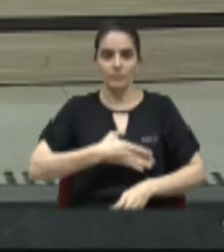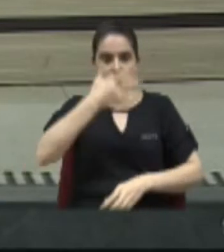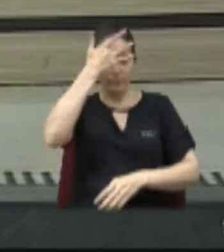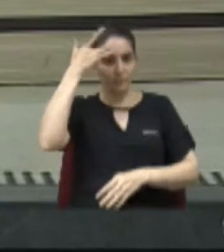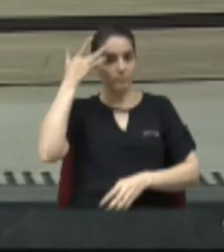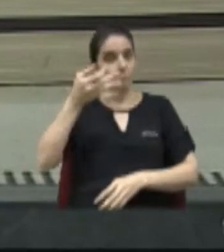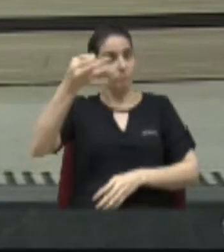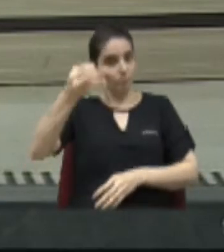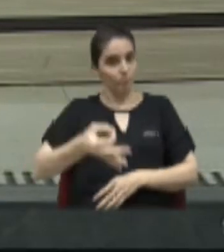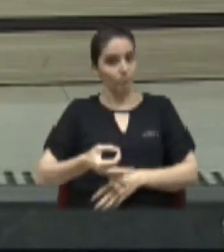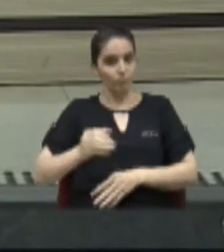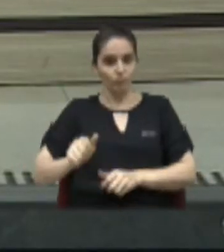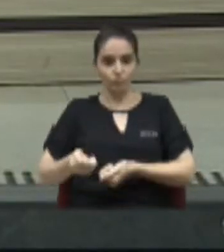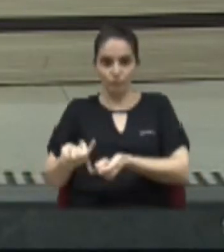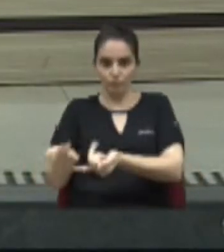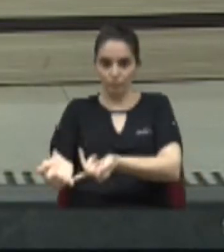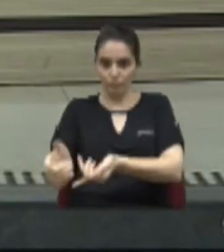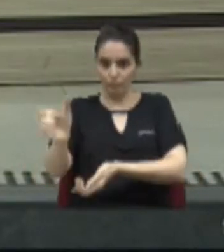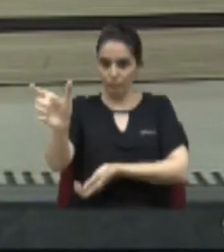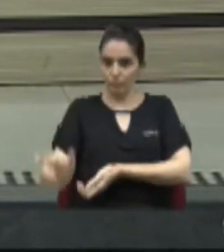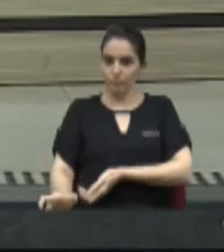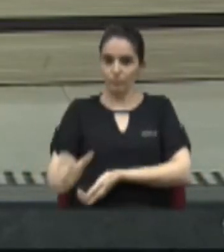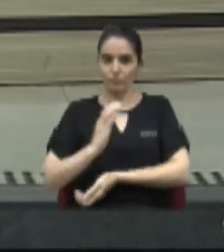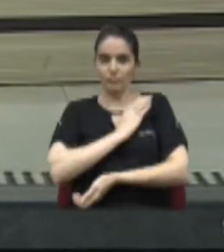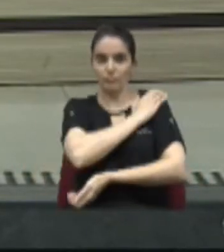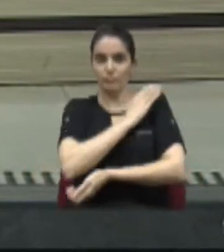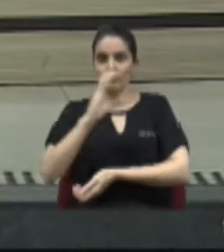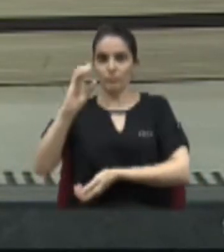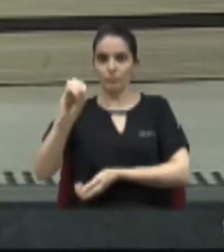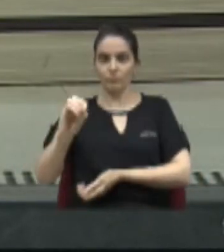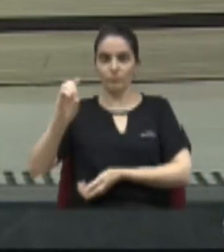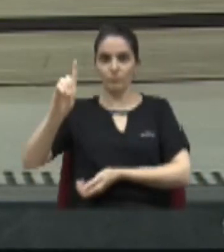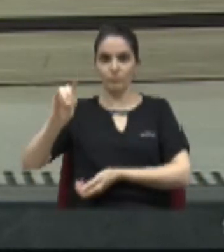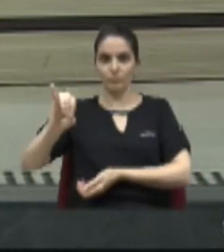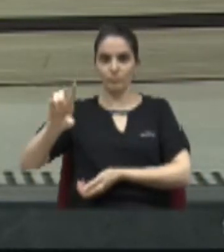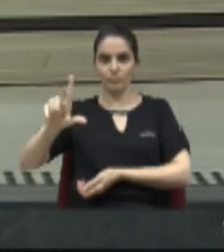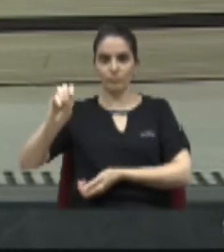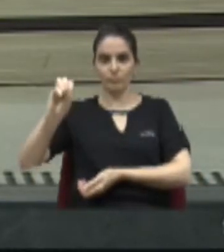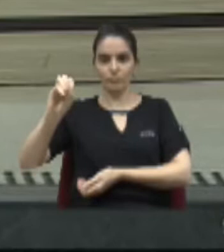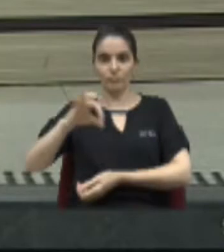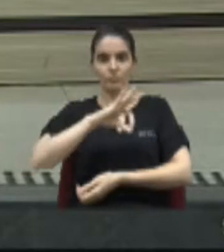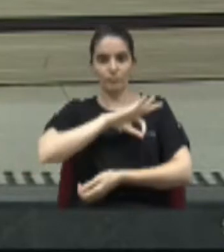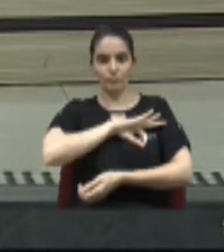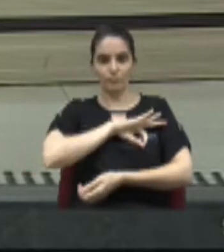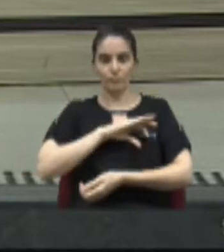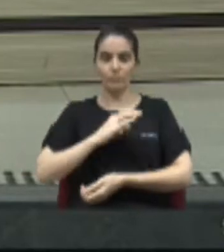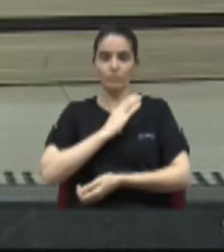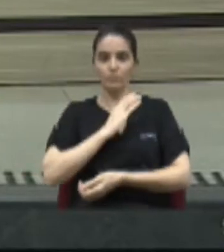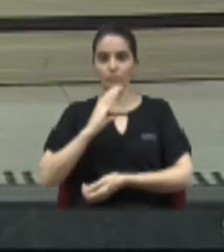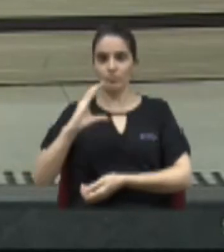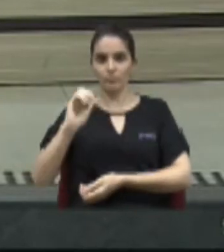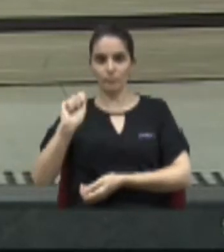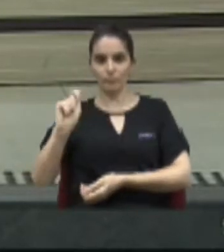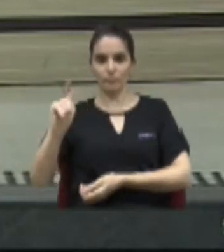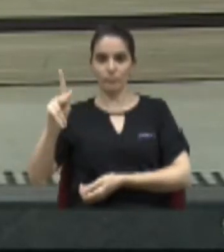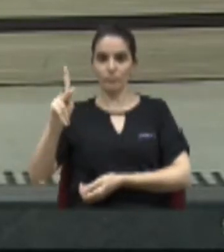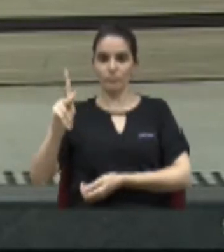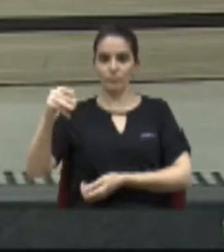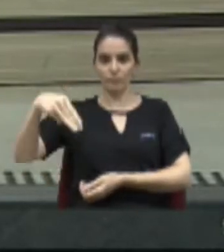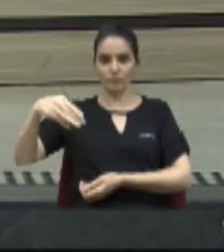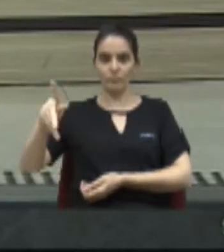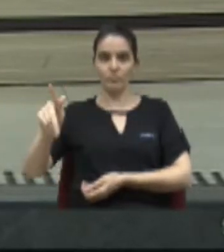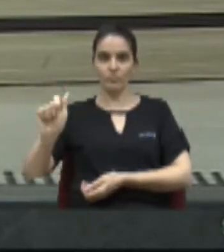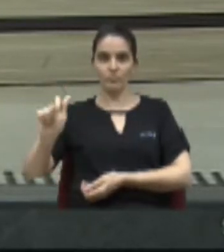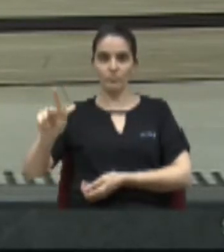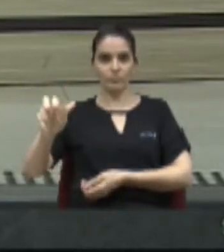bravura entre os justos cabo Odilon Lopes, ao policial cabo PM Paulo Donizete Tetzner. O projeto